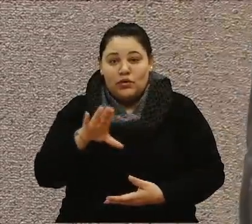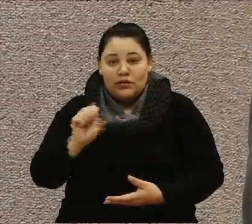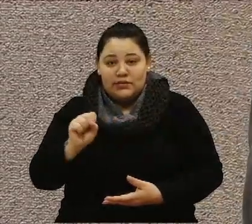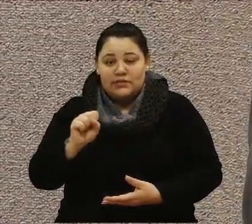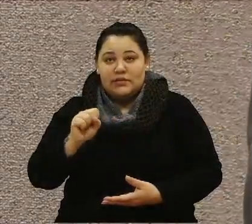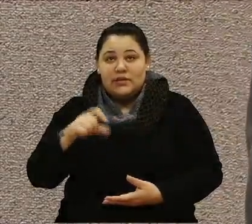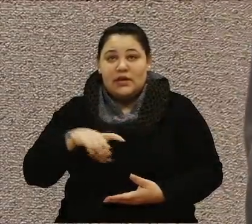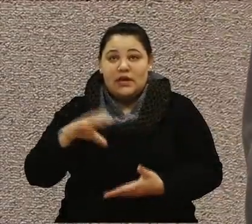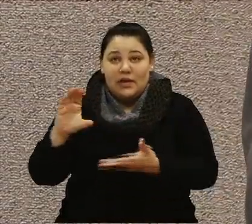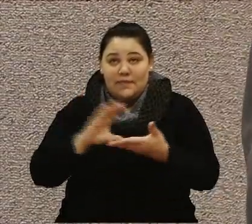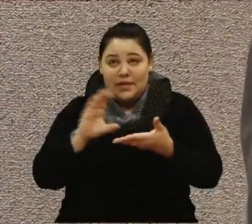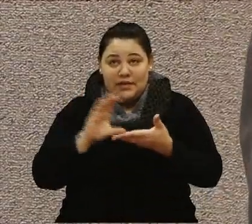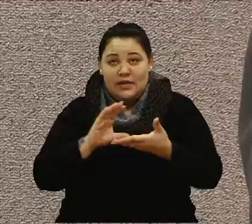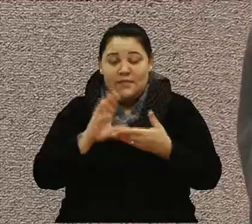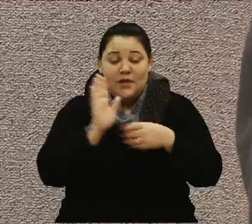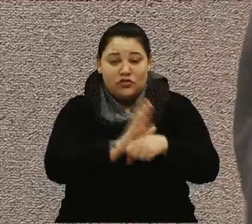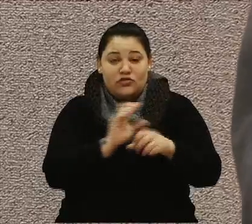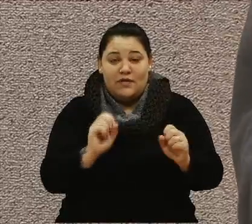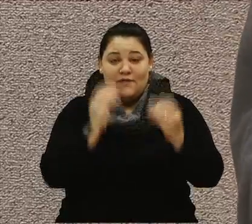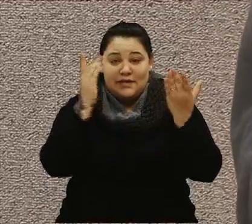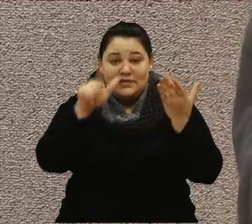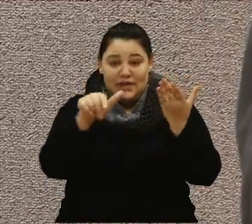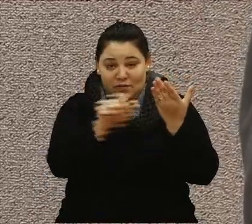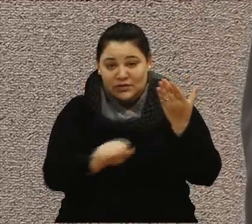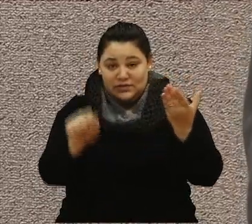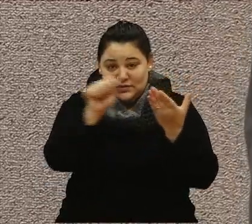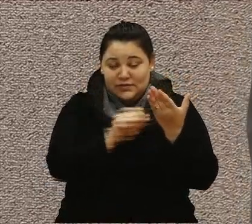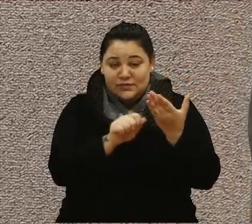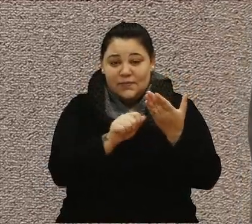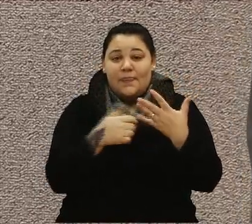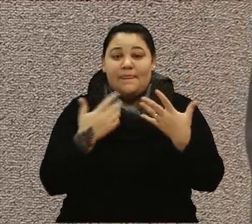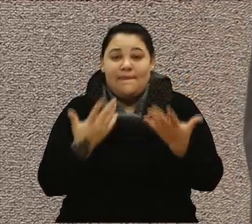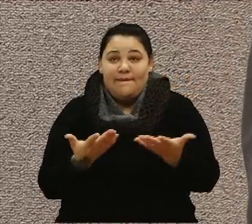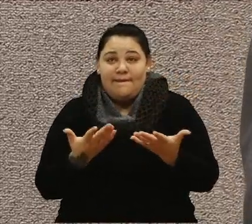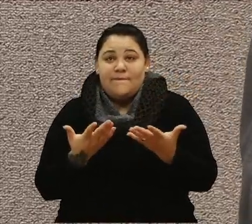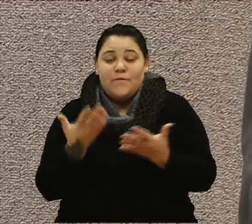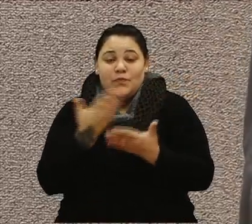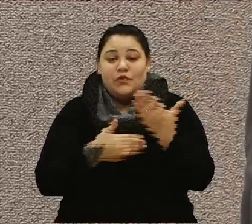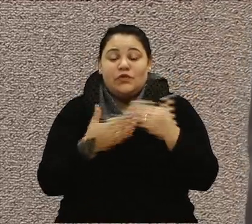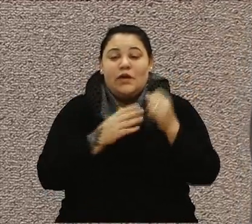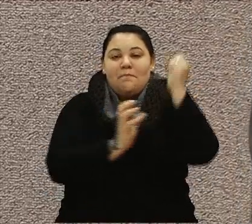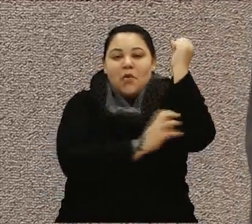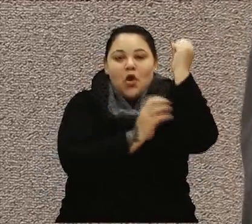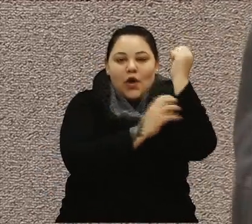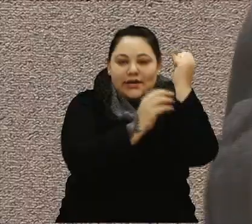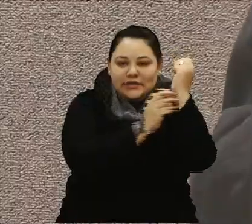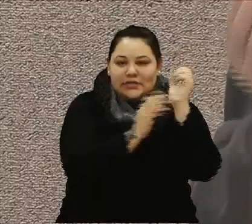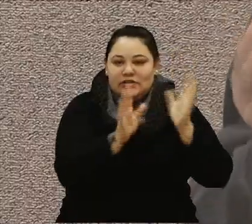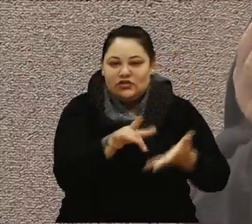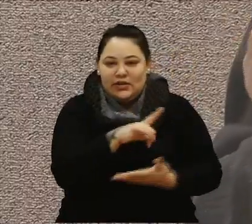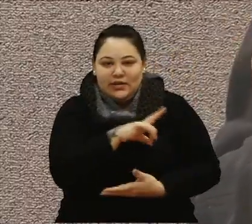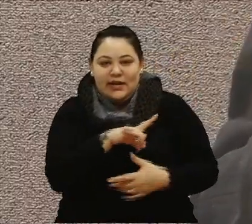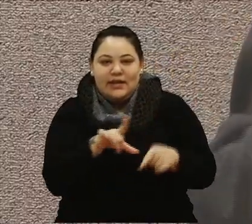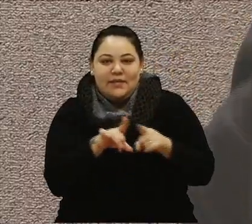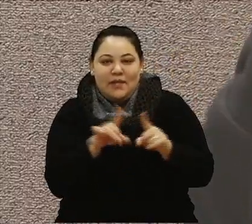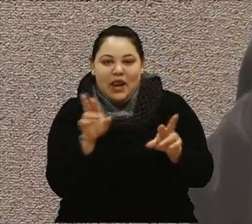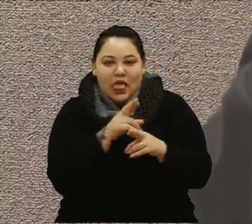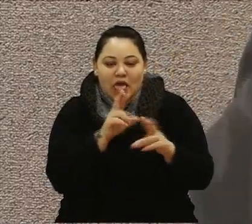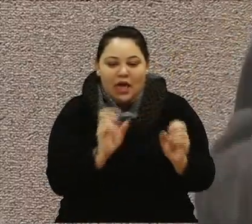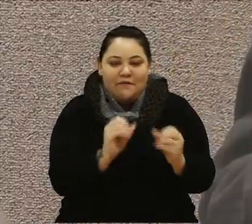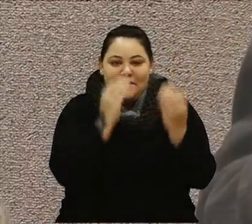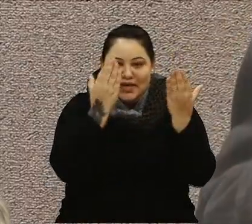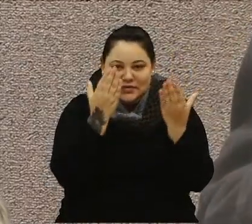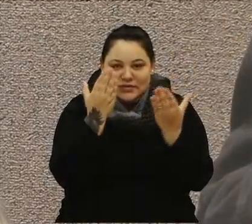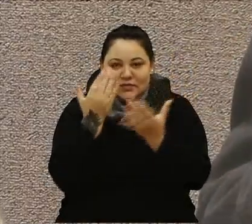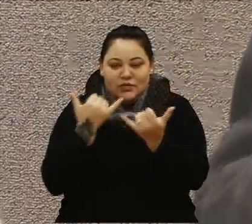associação. Então, daqui a pouco, todo aquele problema burocrático que a gente teve na outra festa, quando veio